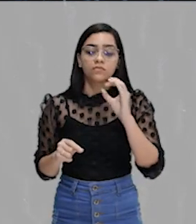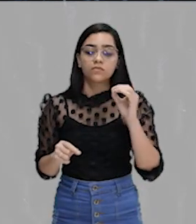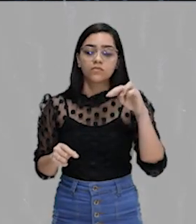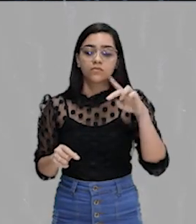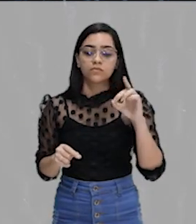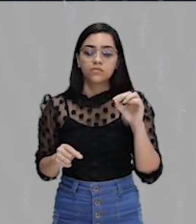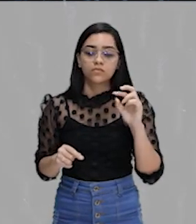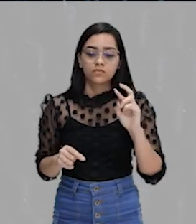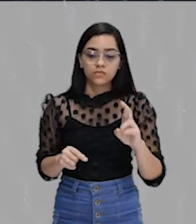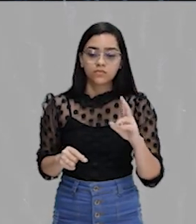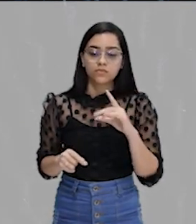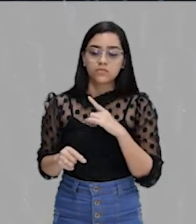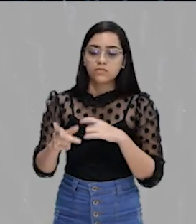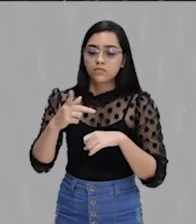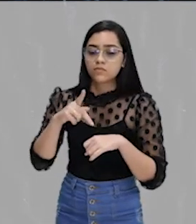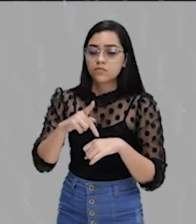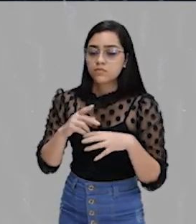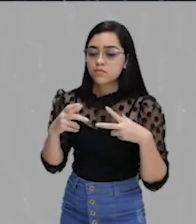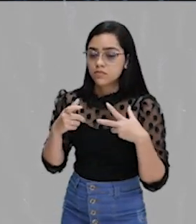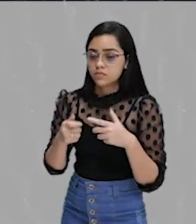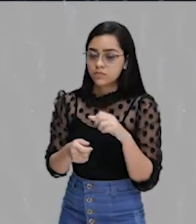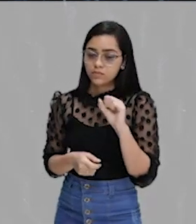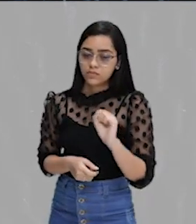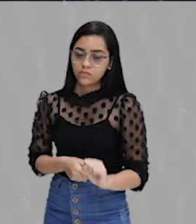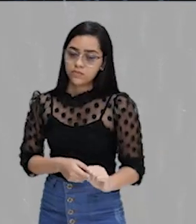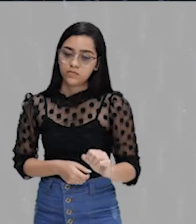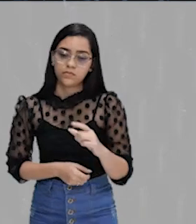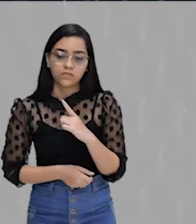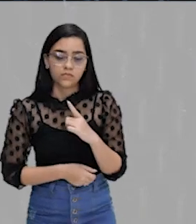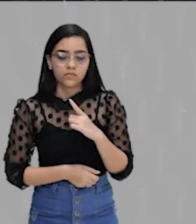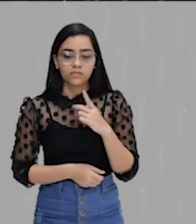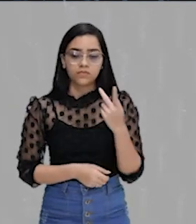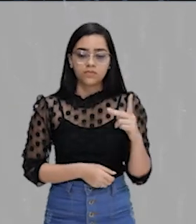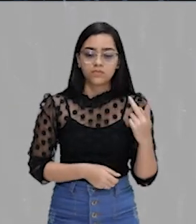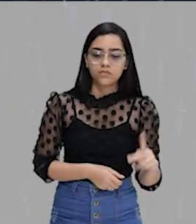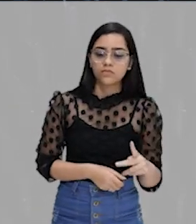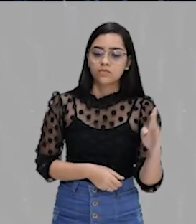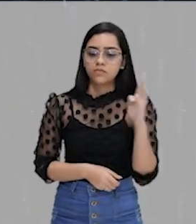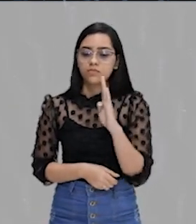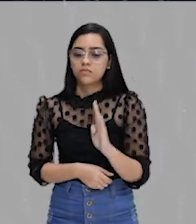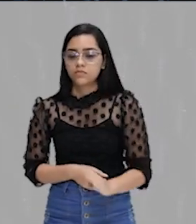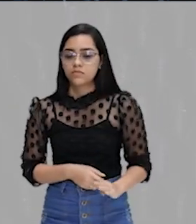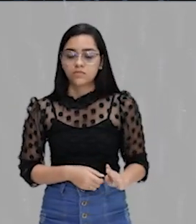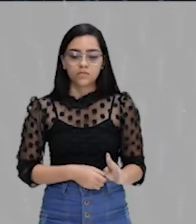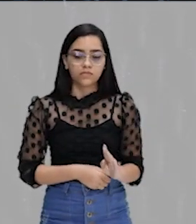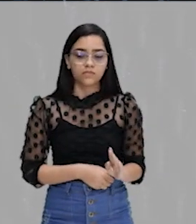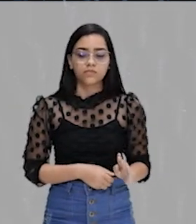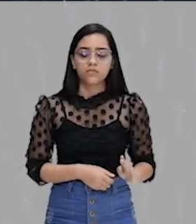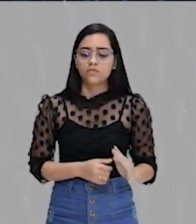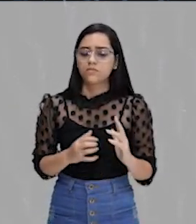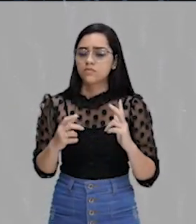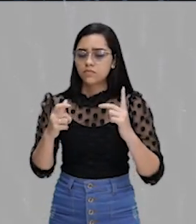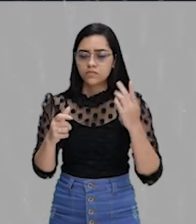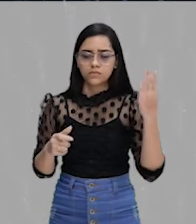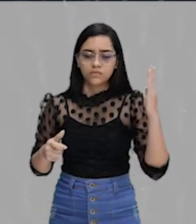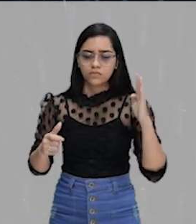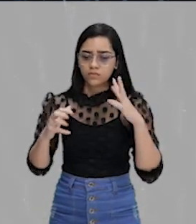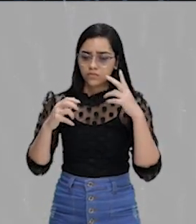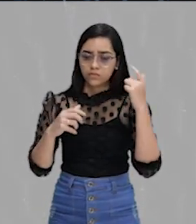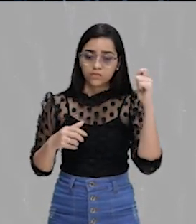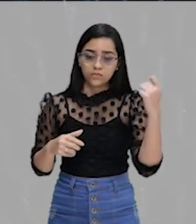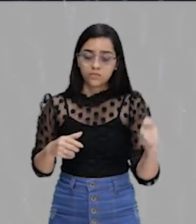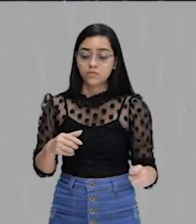contou com a participação desses países do Cone Sul, com a participação do Paraguai, do Brasil, do Uruguai, do Chile, da Bolívia, da